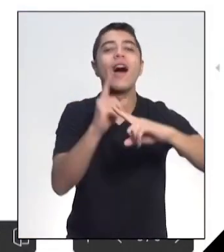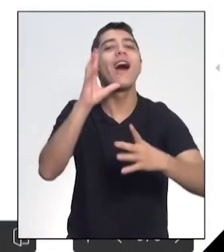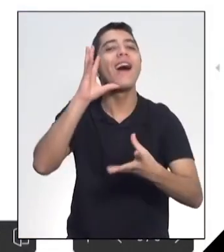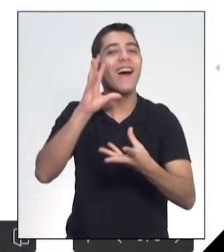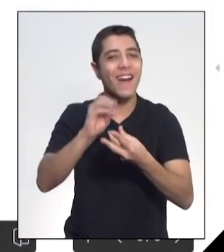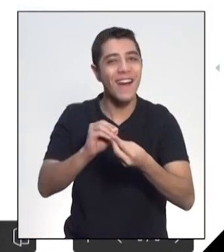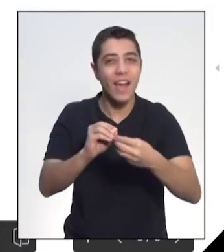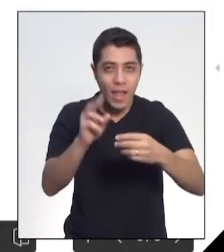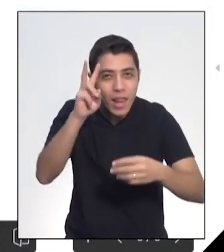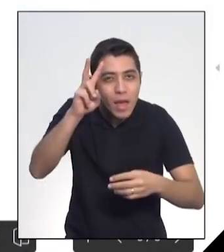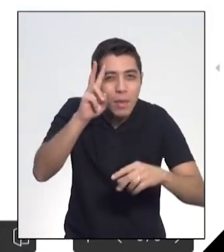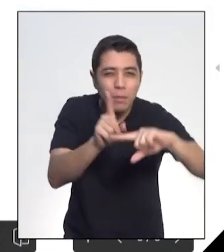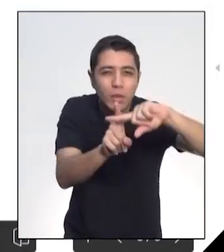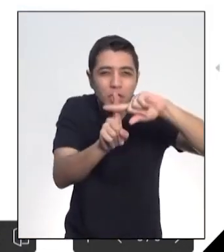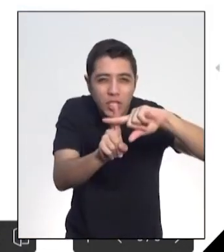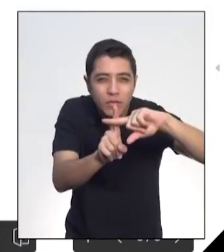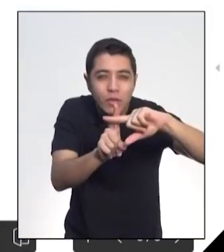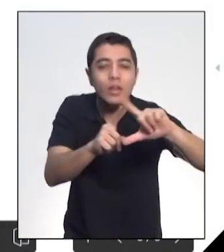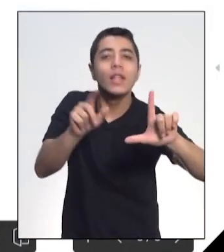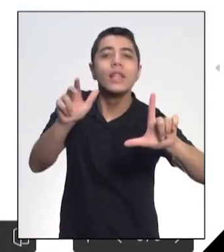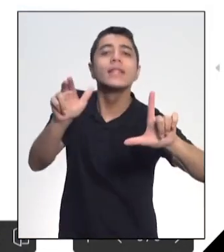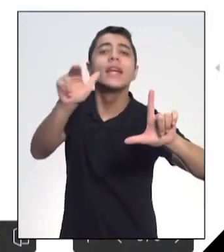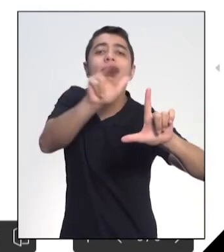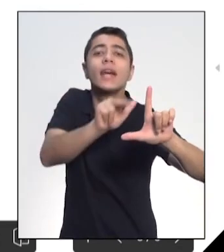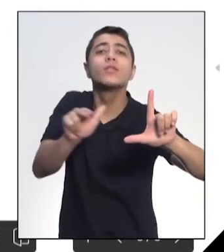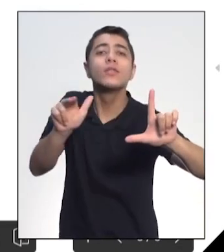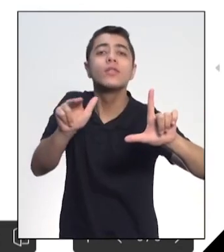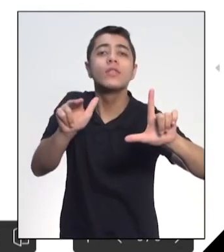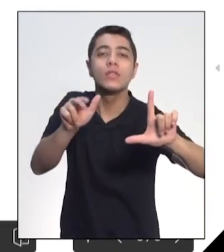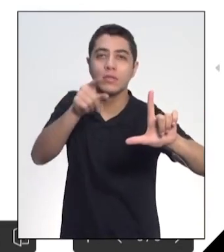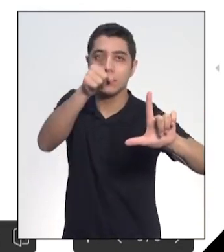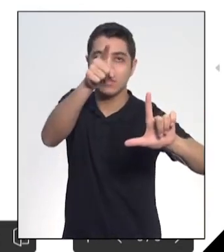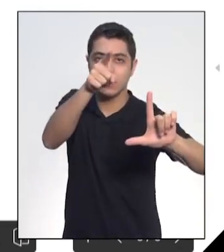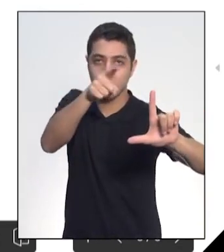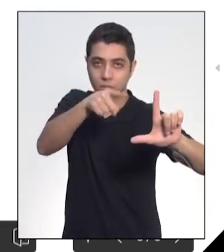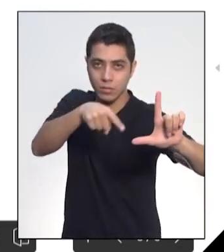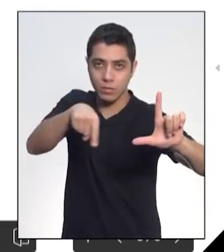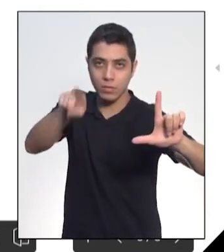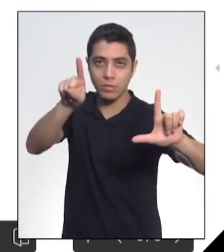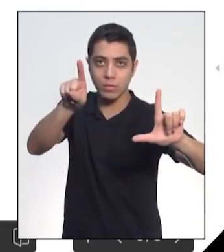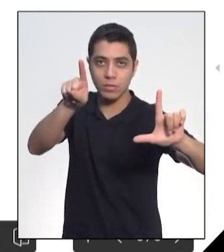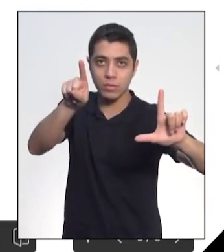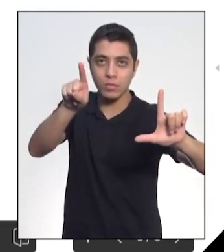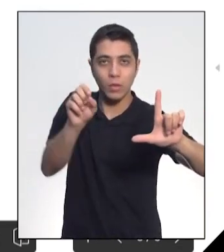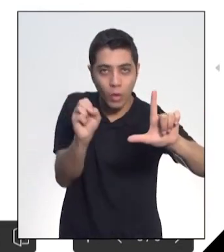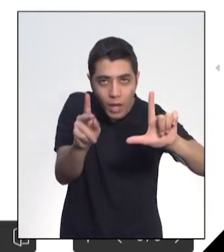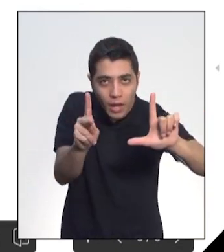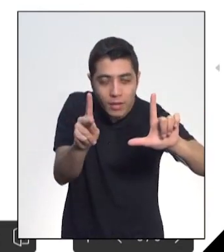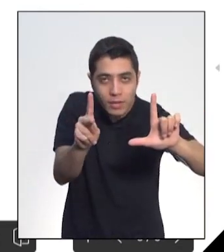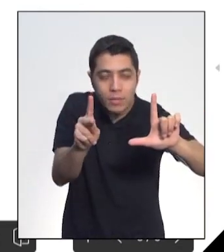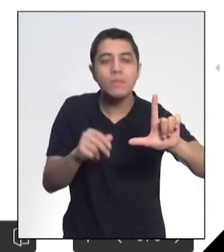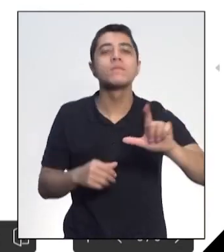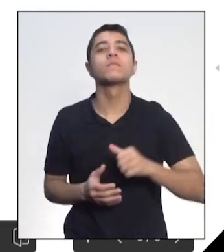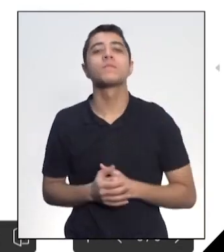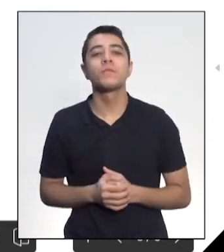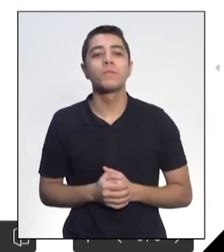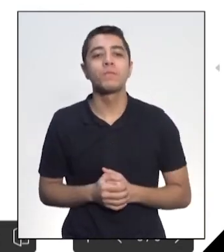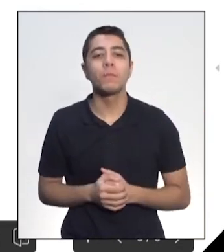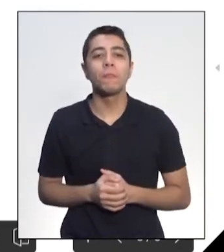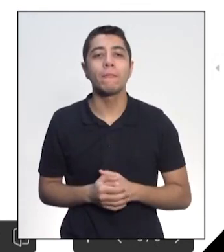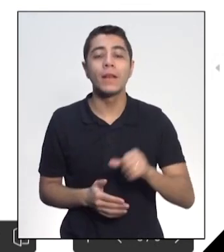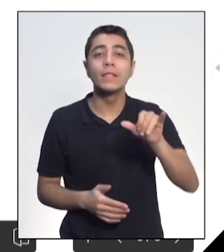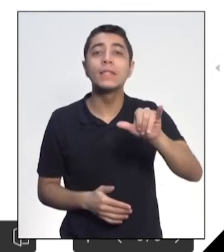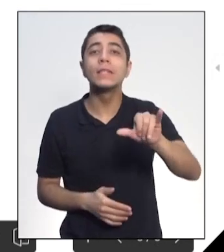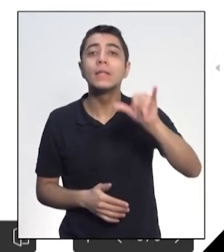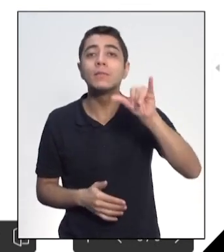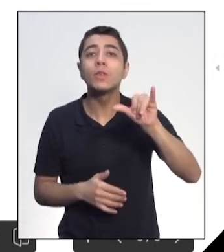Por isso que aquele meu desenho tinha uma concavidade voltada para cima. Tá, e onde cruza o eixo Y? No C. Lembra, quando o Y